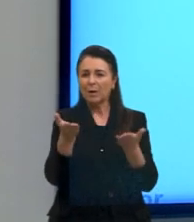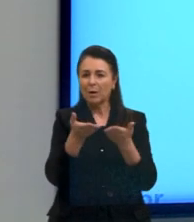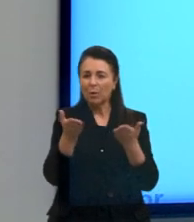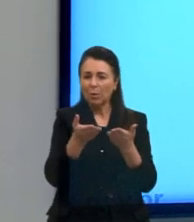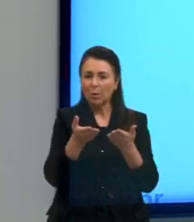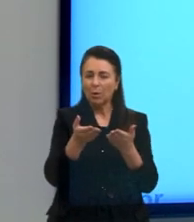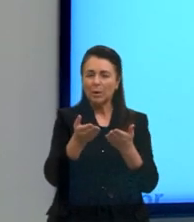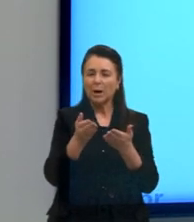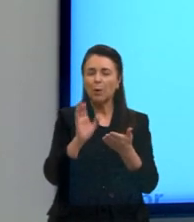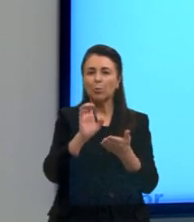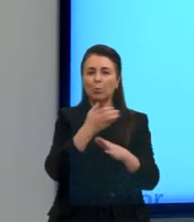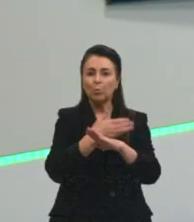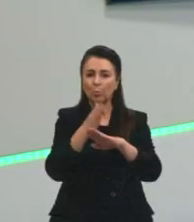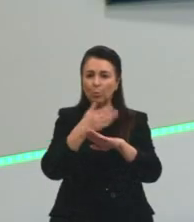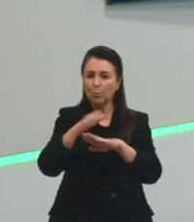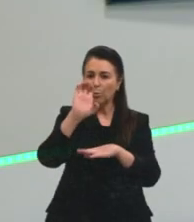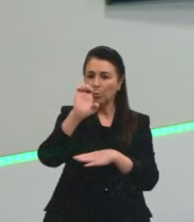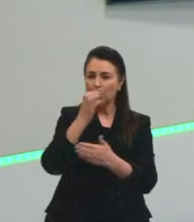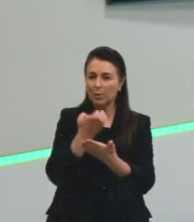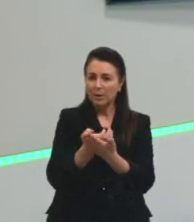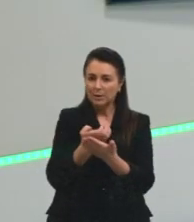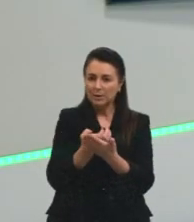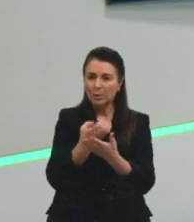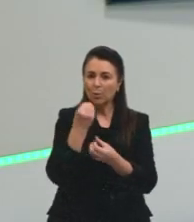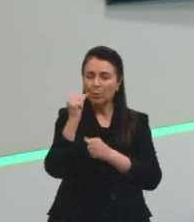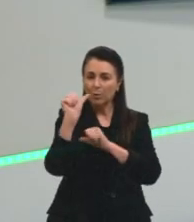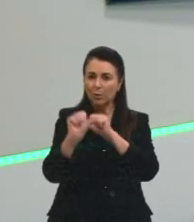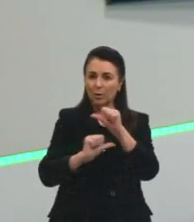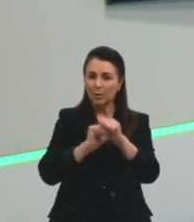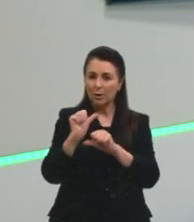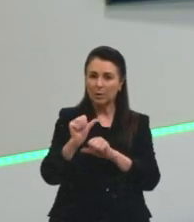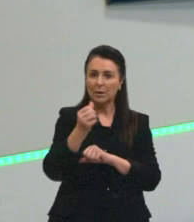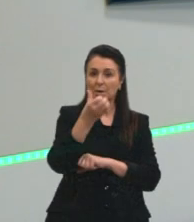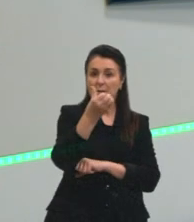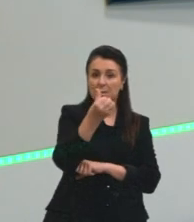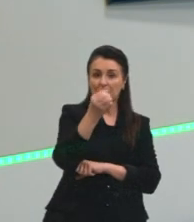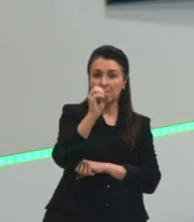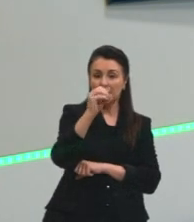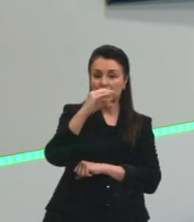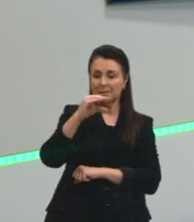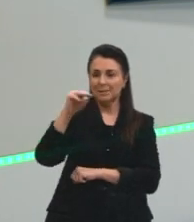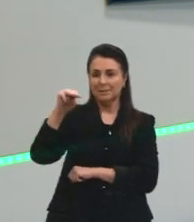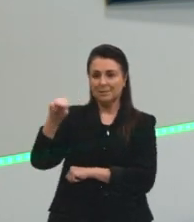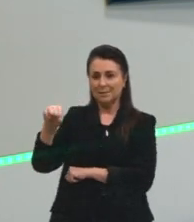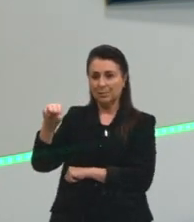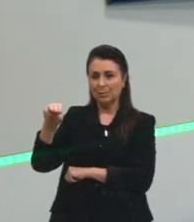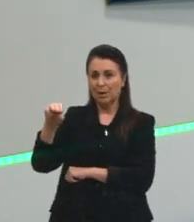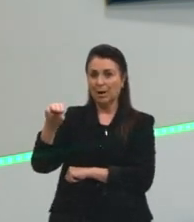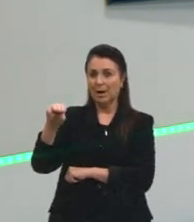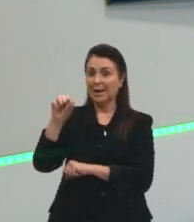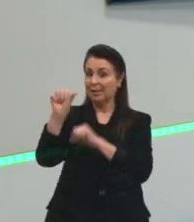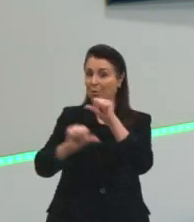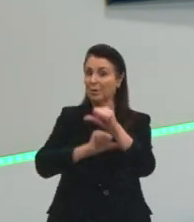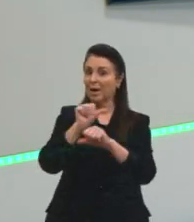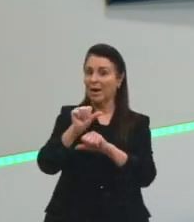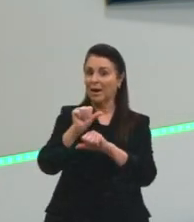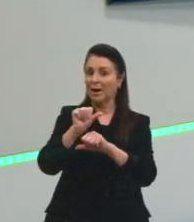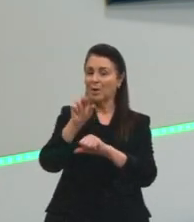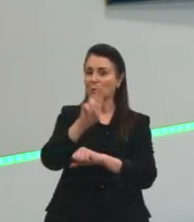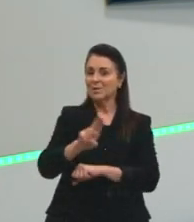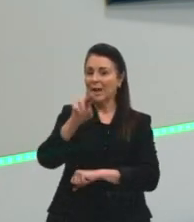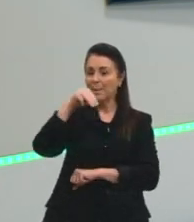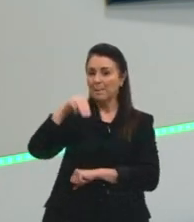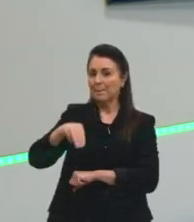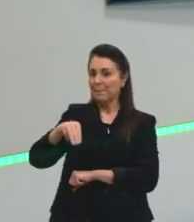um exercício rápido Então como que a gente converte 60 centímetros para metros tá e